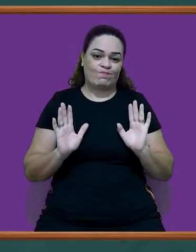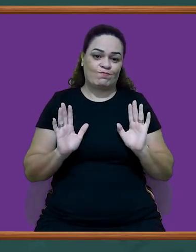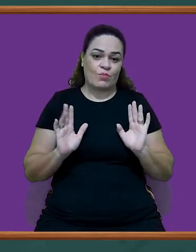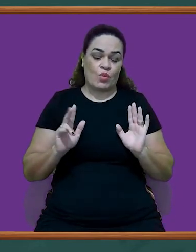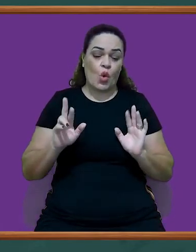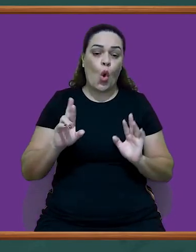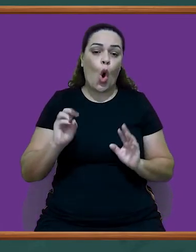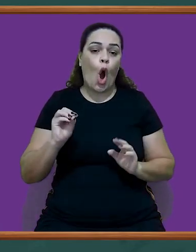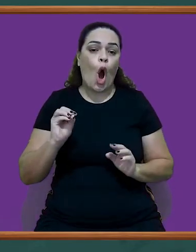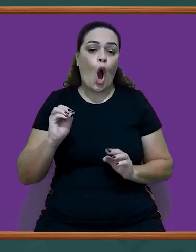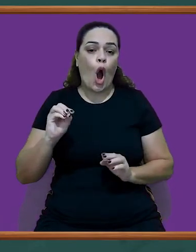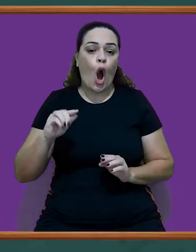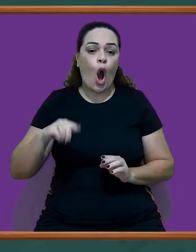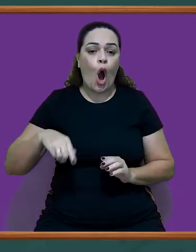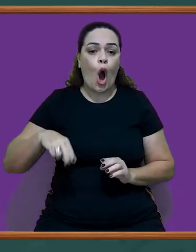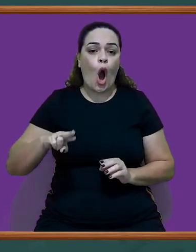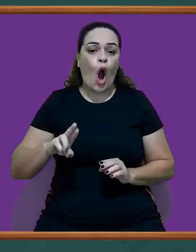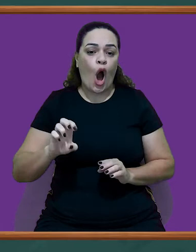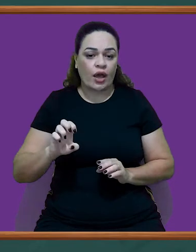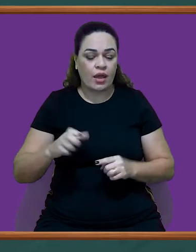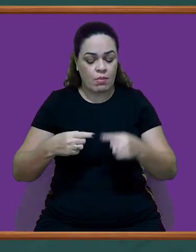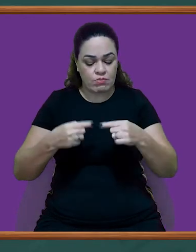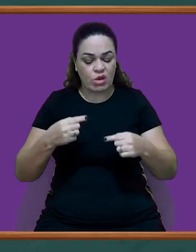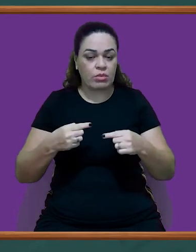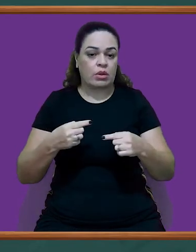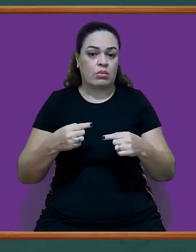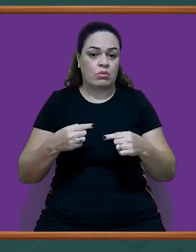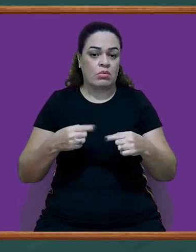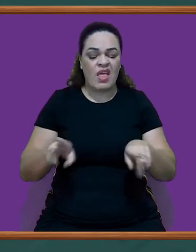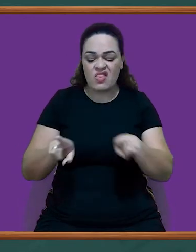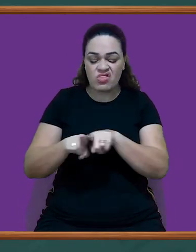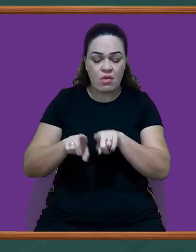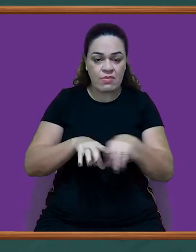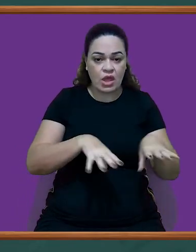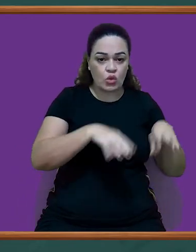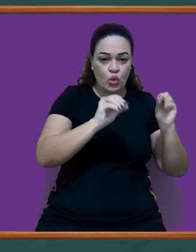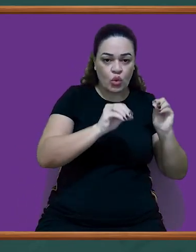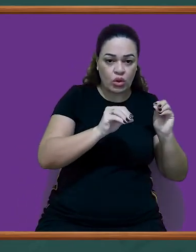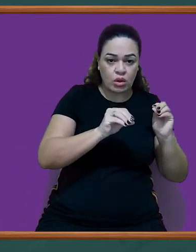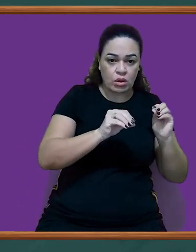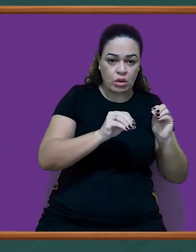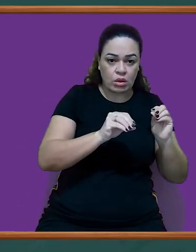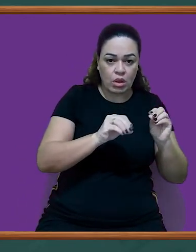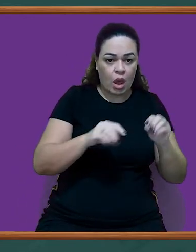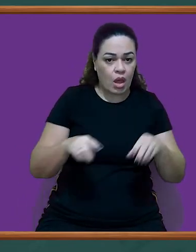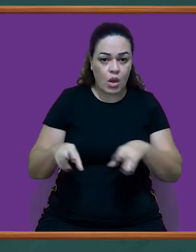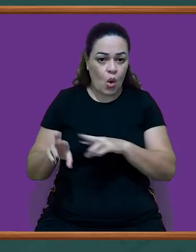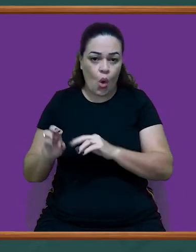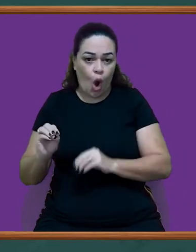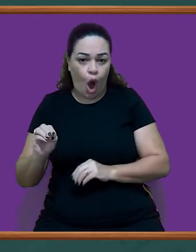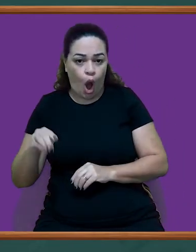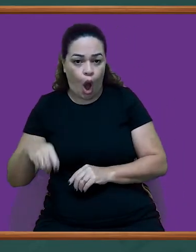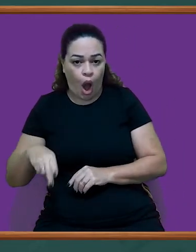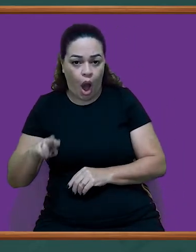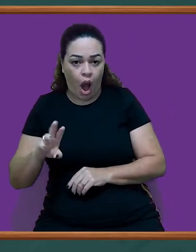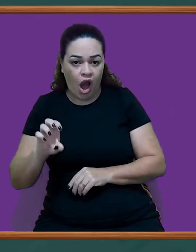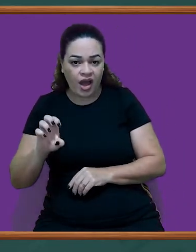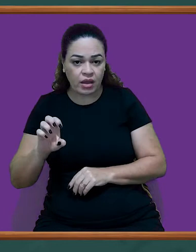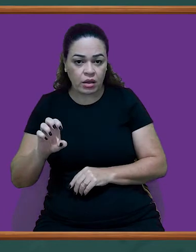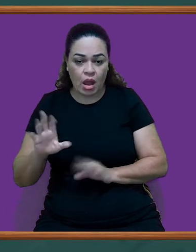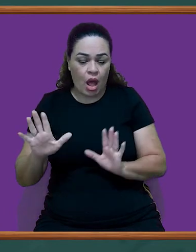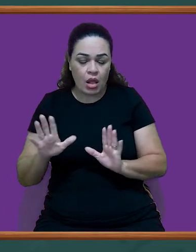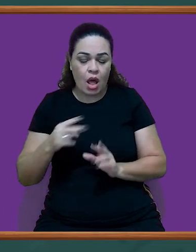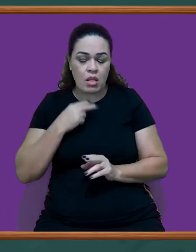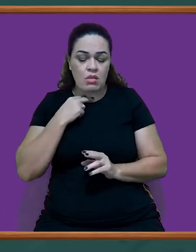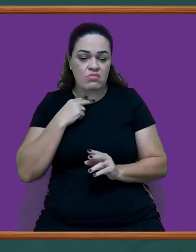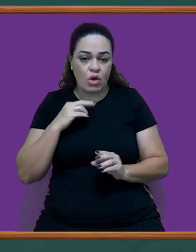o mesmo vale para todo se eu já tiver mexido com ator que eu queria fazer o rock eu já não posso fazer mais o rock com